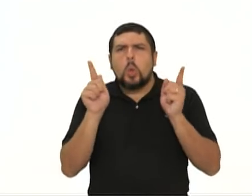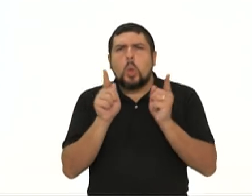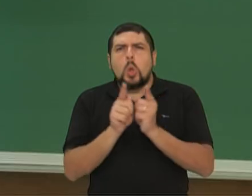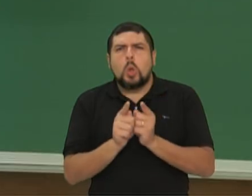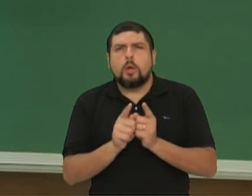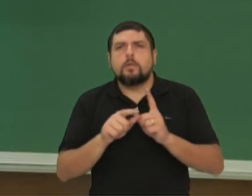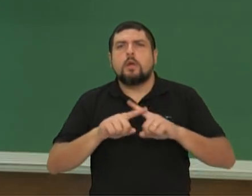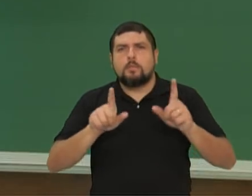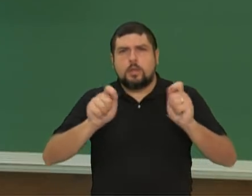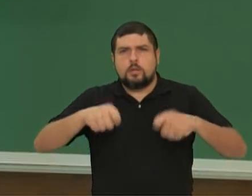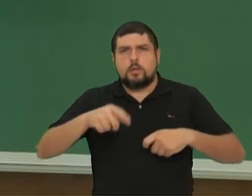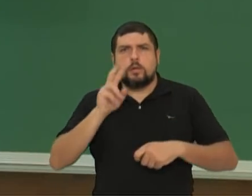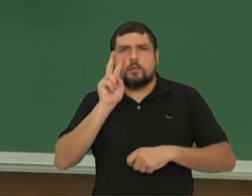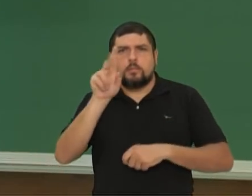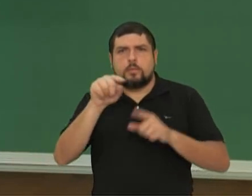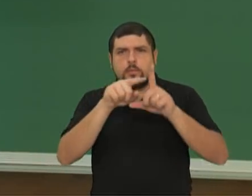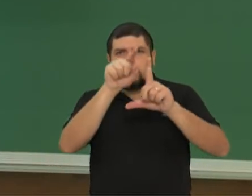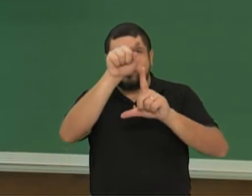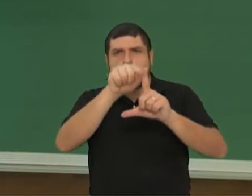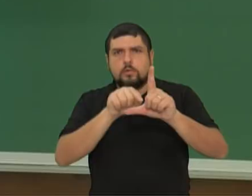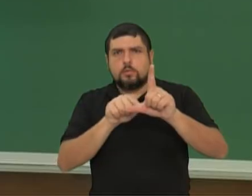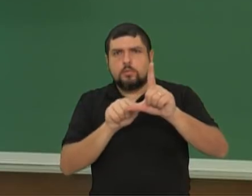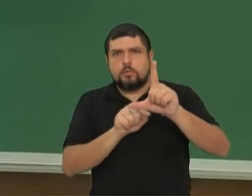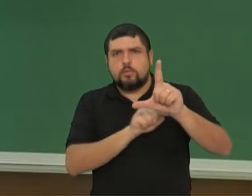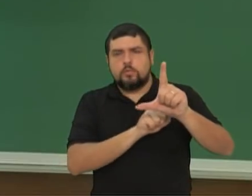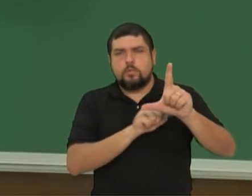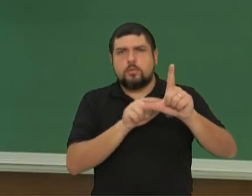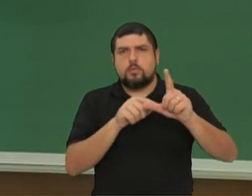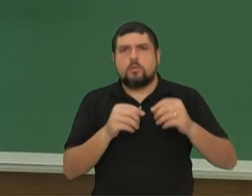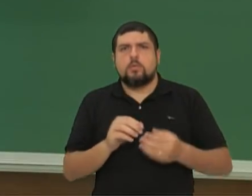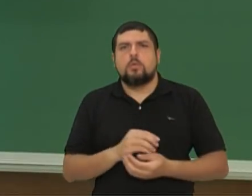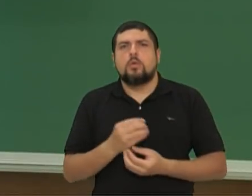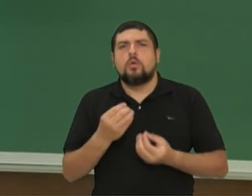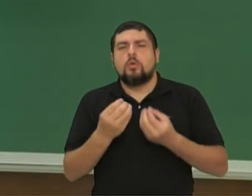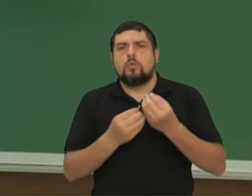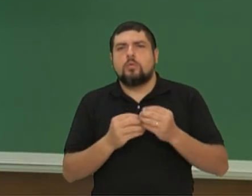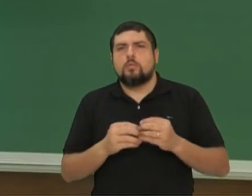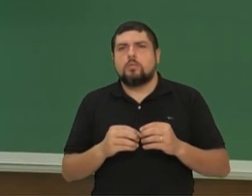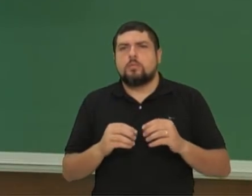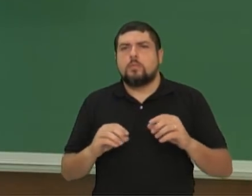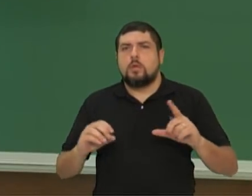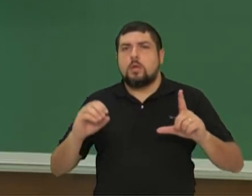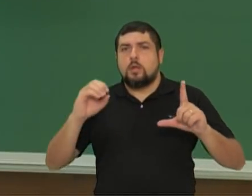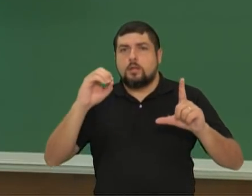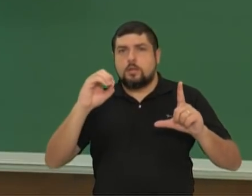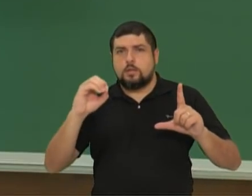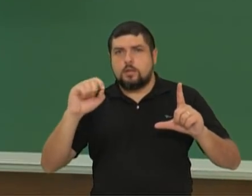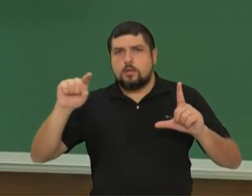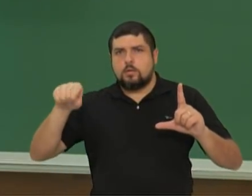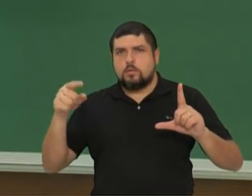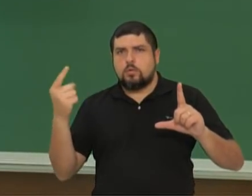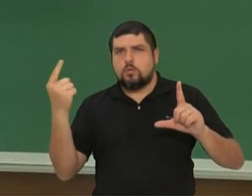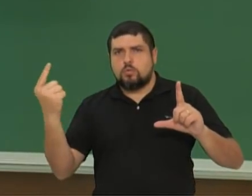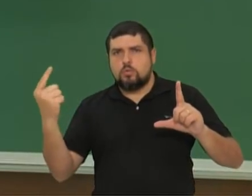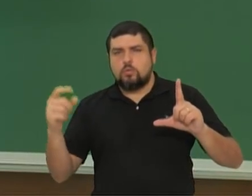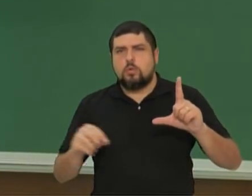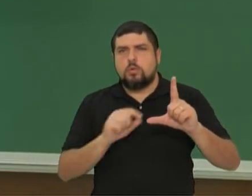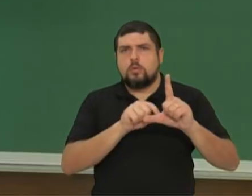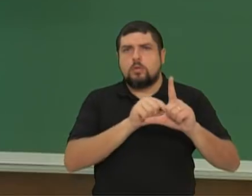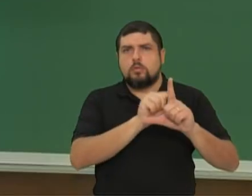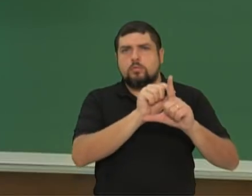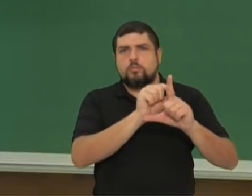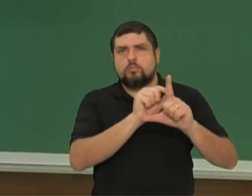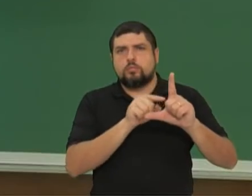dessas coordenadas, -1 e 1/5. O segundo ponto, 0 e 1, 1 direto no eixo y. Depois 1 e